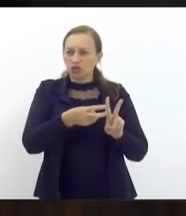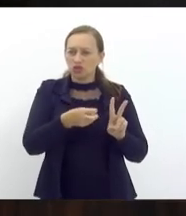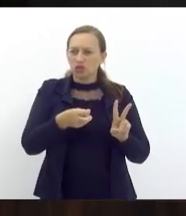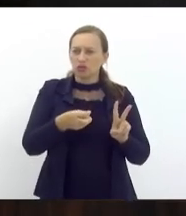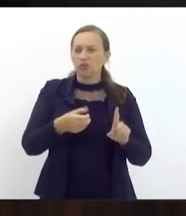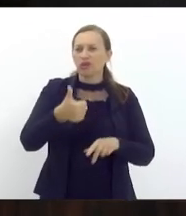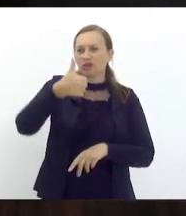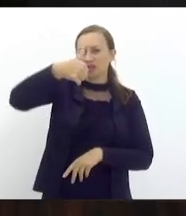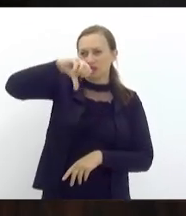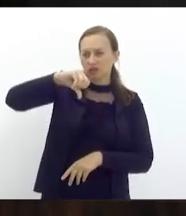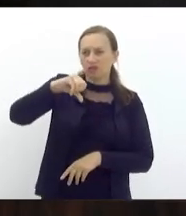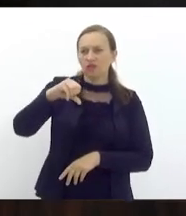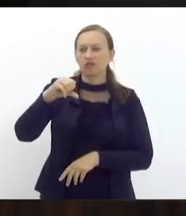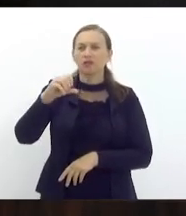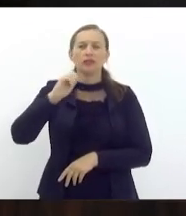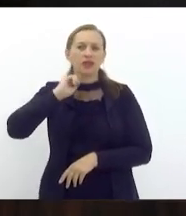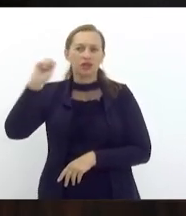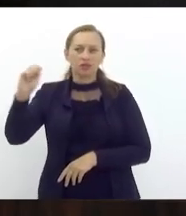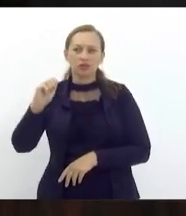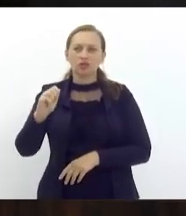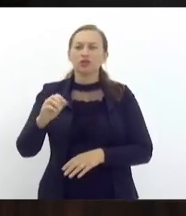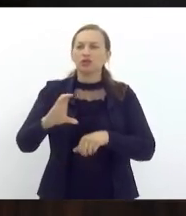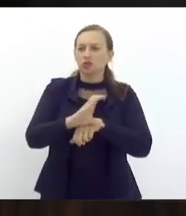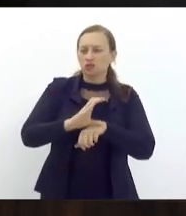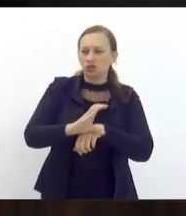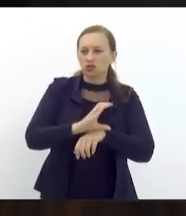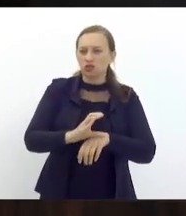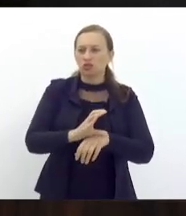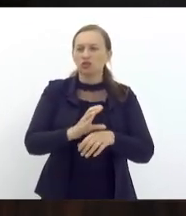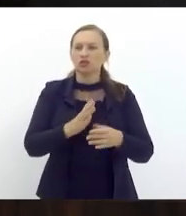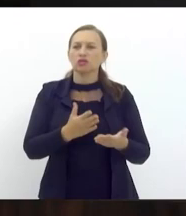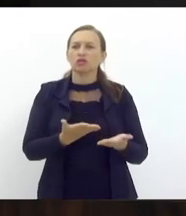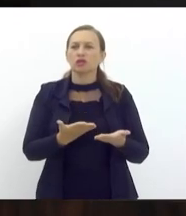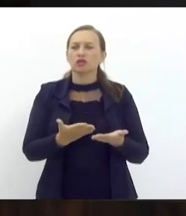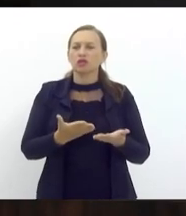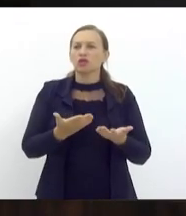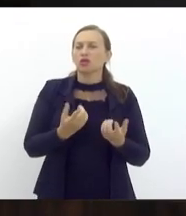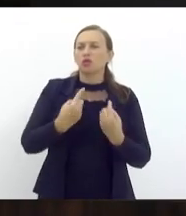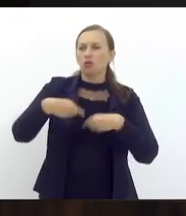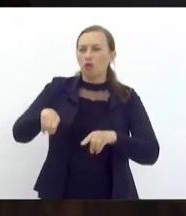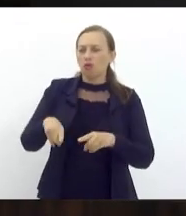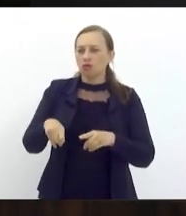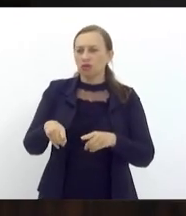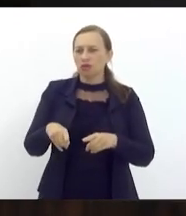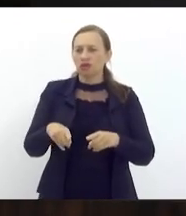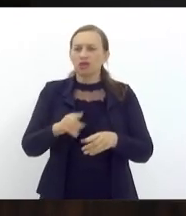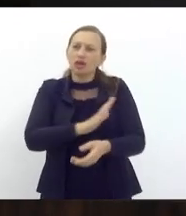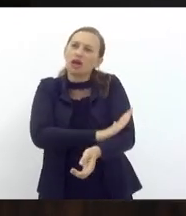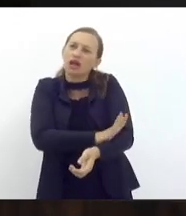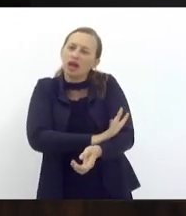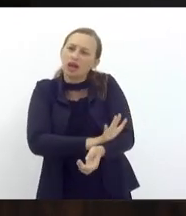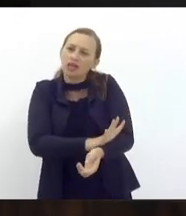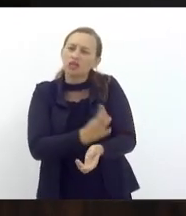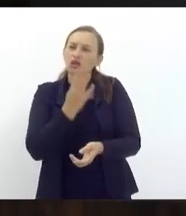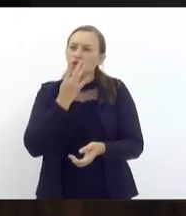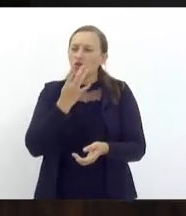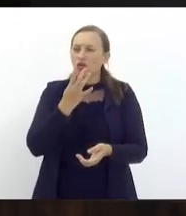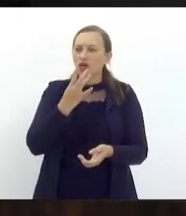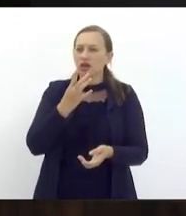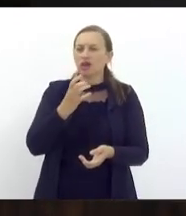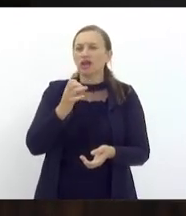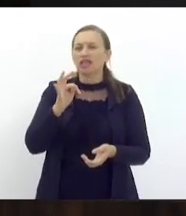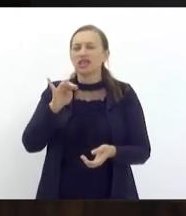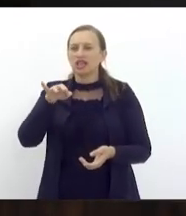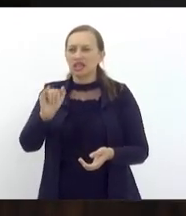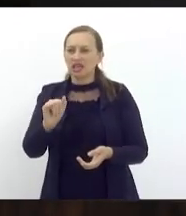parecendo as comissões de condições de Justiça pela juridicidade combate de discriminações e Preconceito de raça coaching e religião e